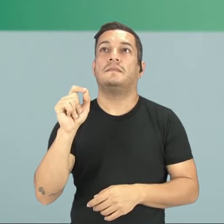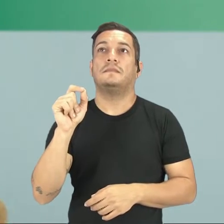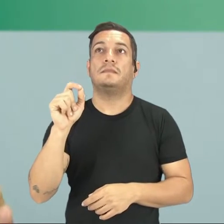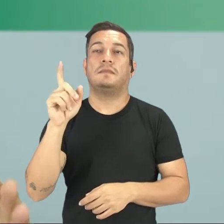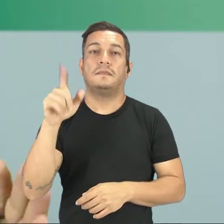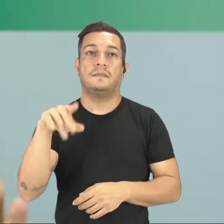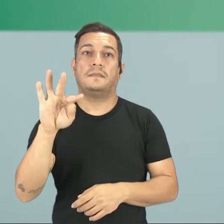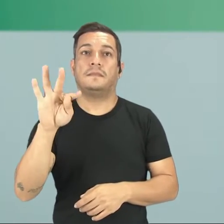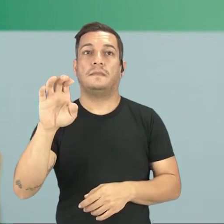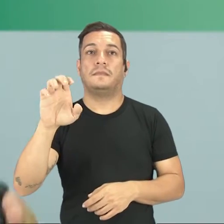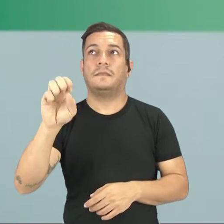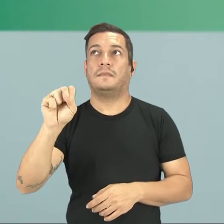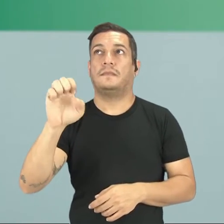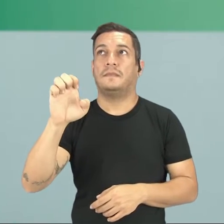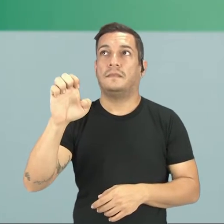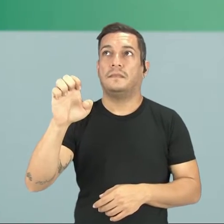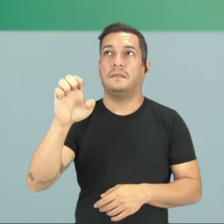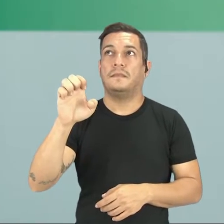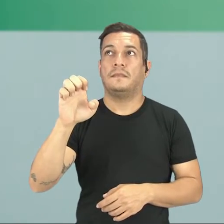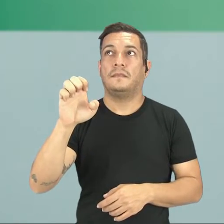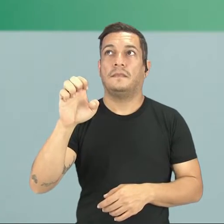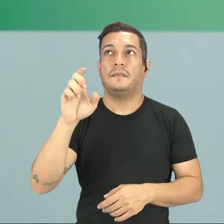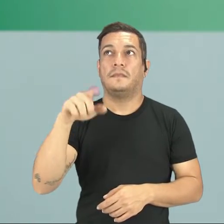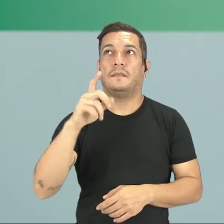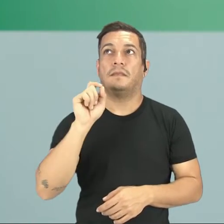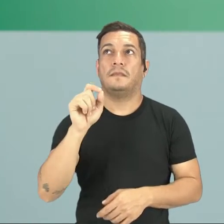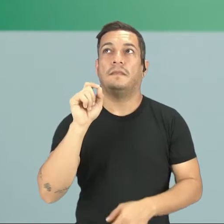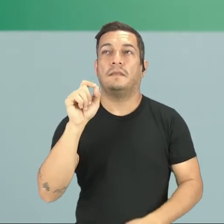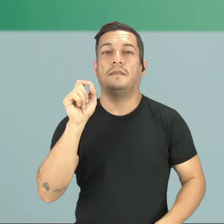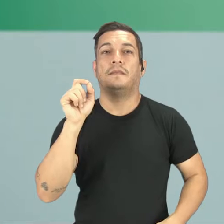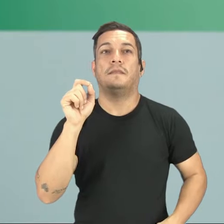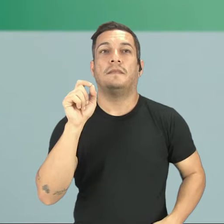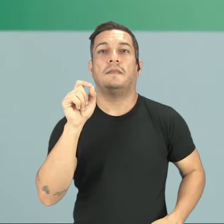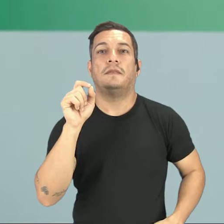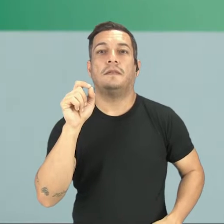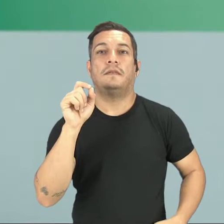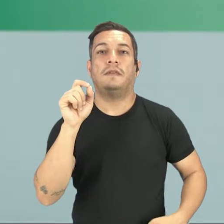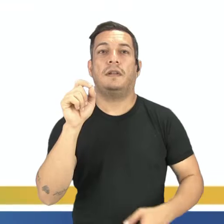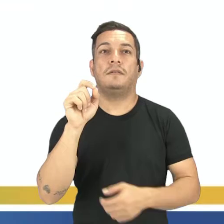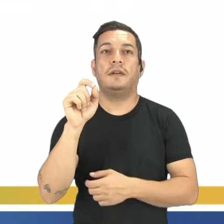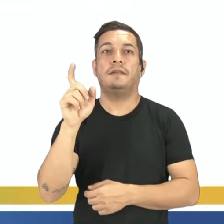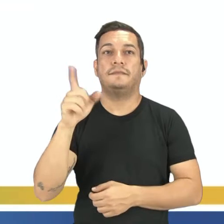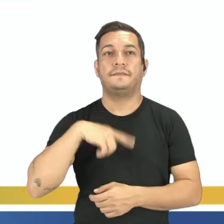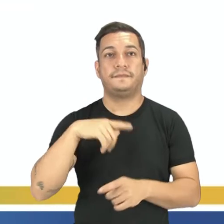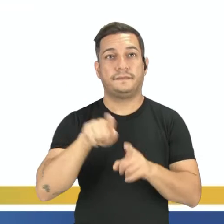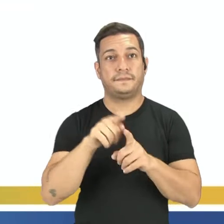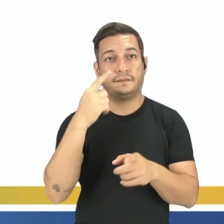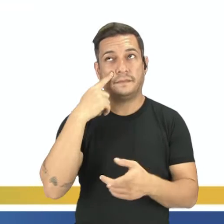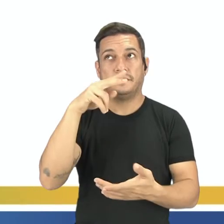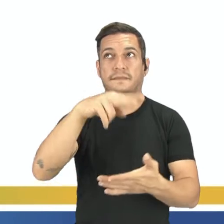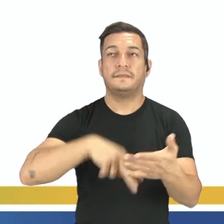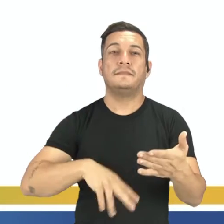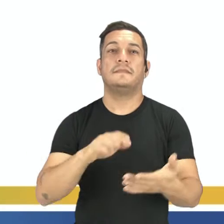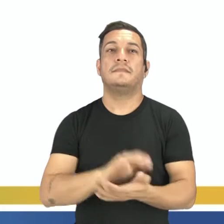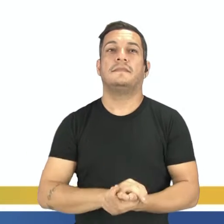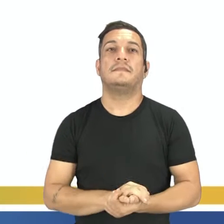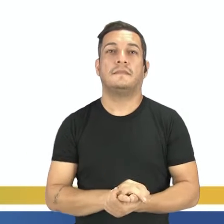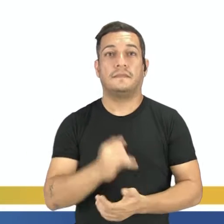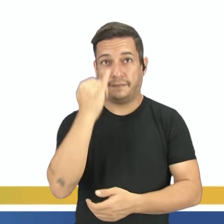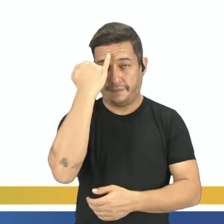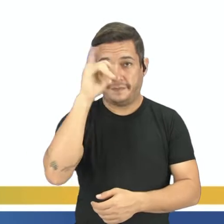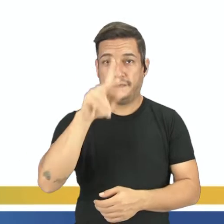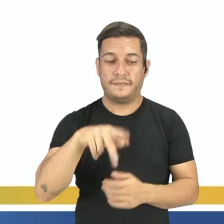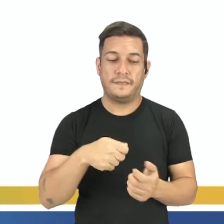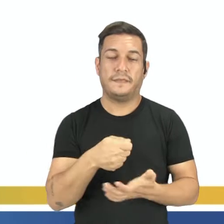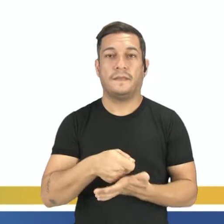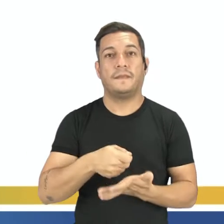que é a nossa tese, né? Tudo começa, gente, com a nossa tese. O que seria essa tese, né? Então acompanha comigo a leitura. É a ideia que você vai